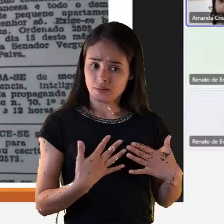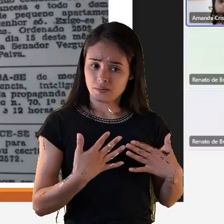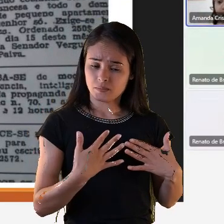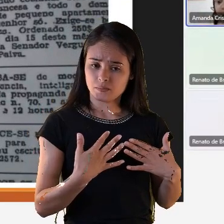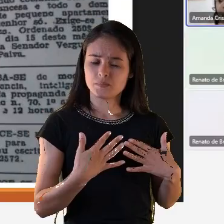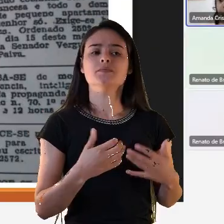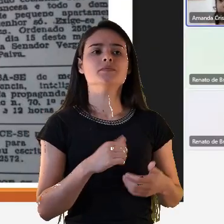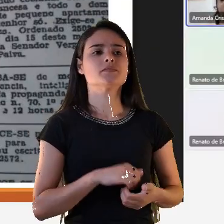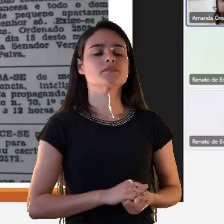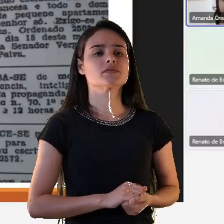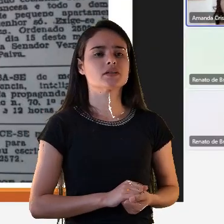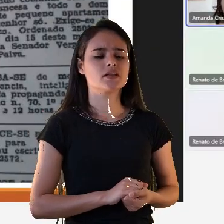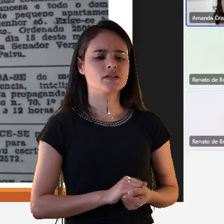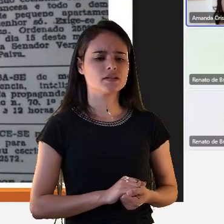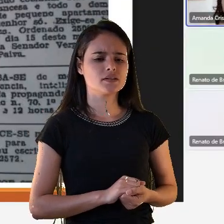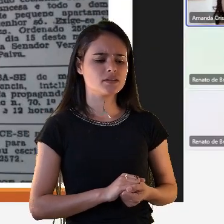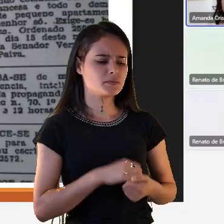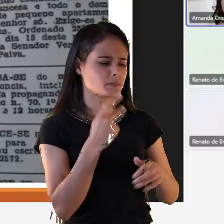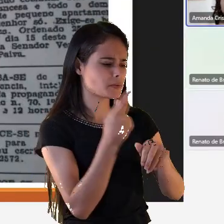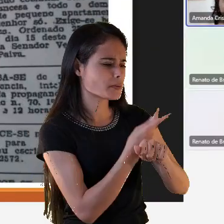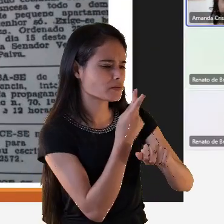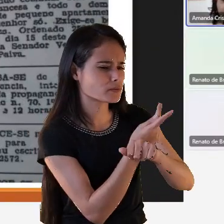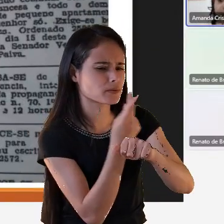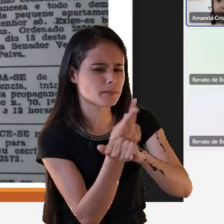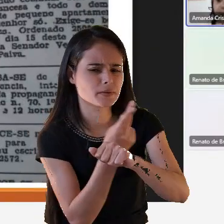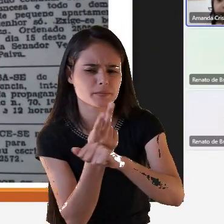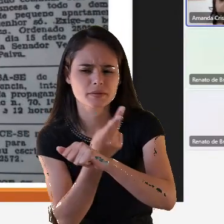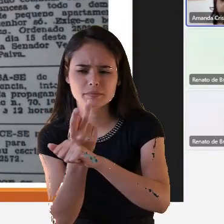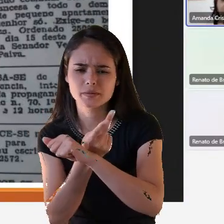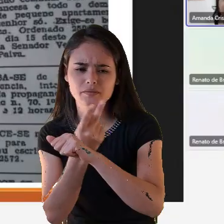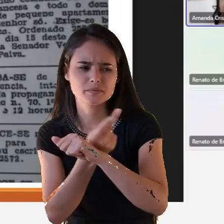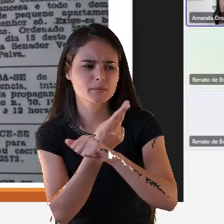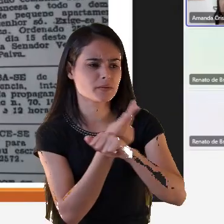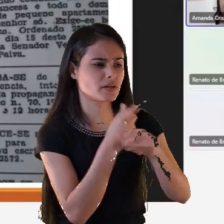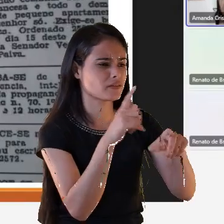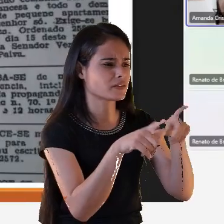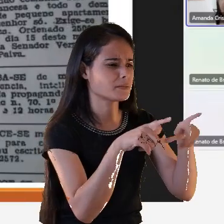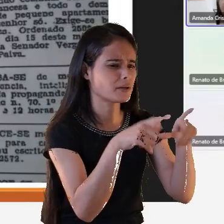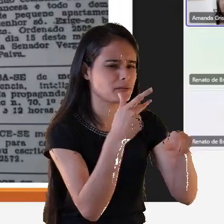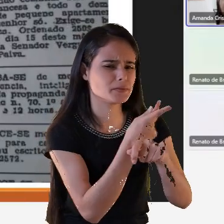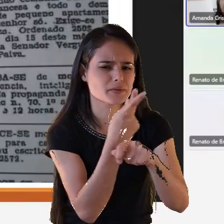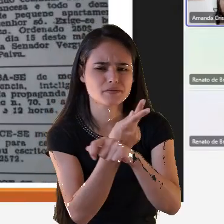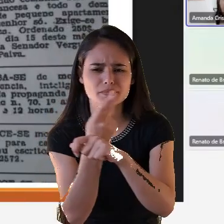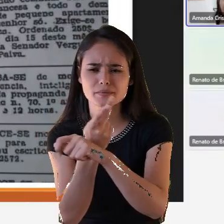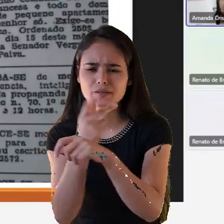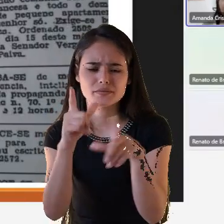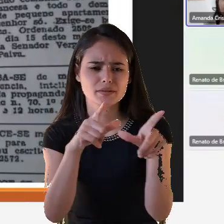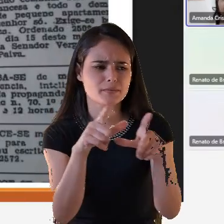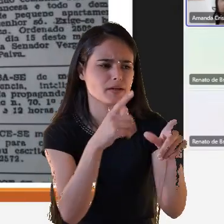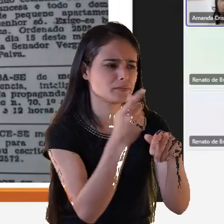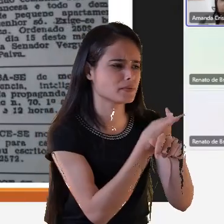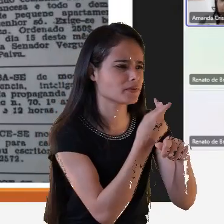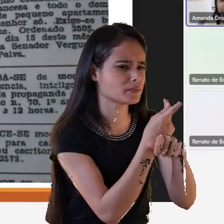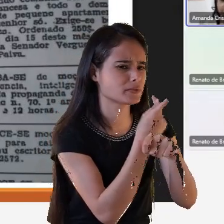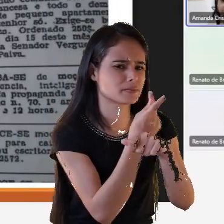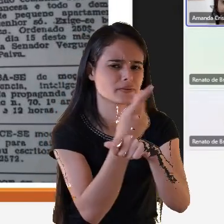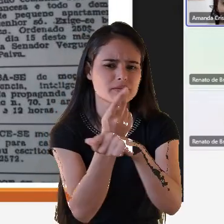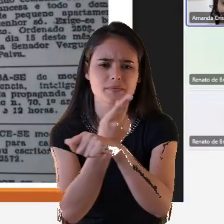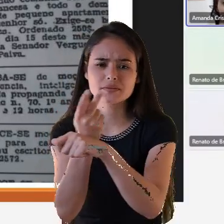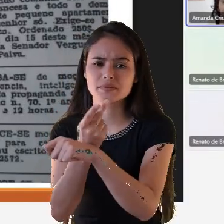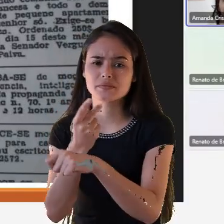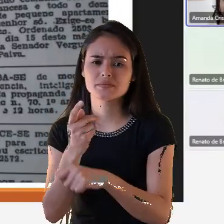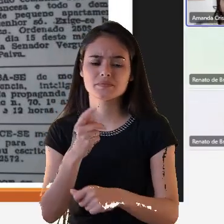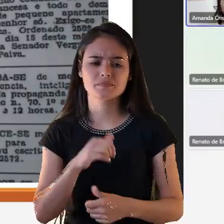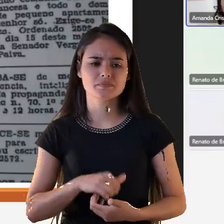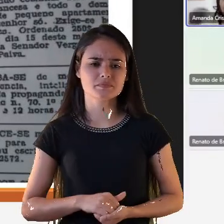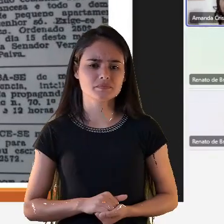tentava emprego como jornalista e nunca conseguia. O dia que ela enviou uma